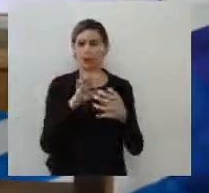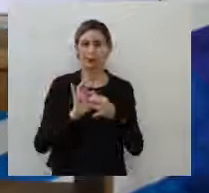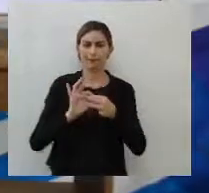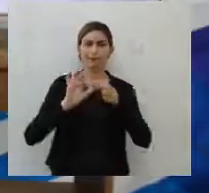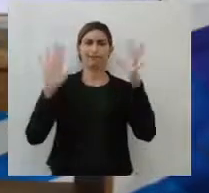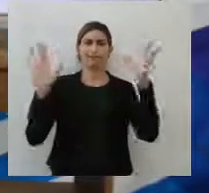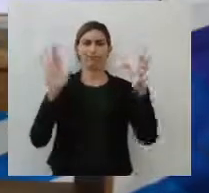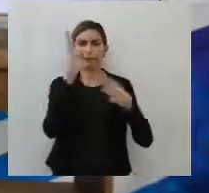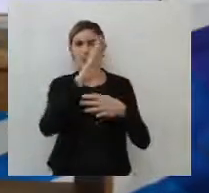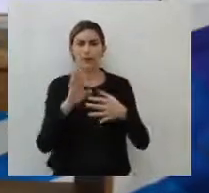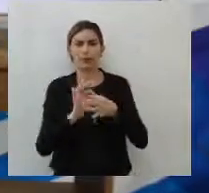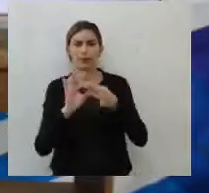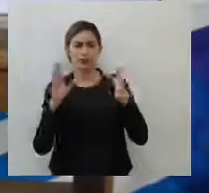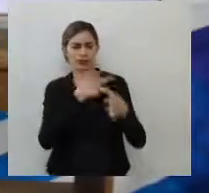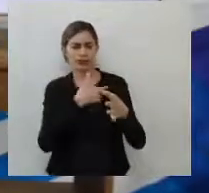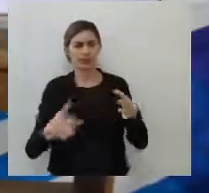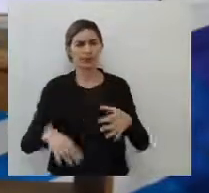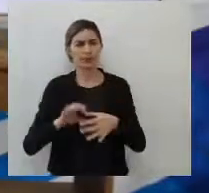de uma maneira